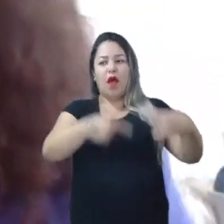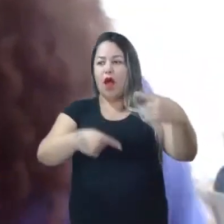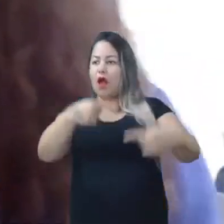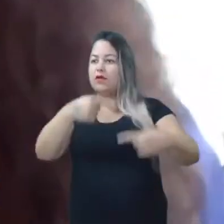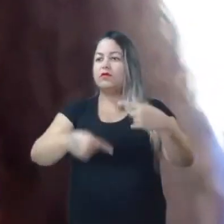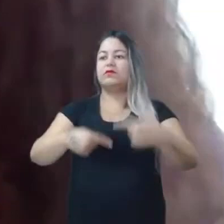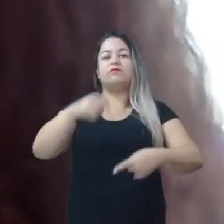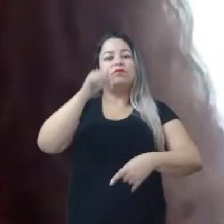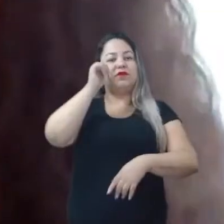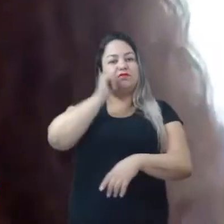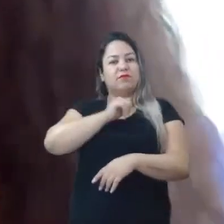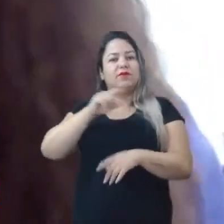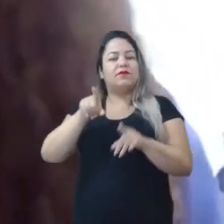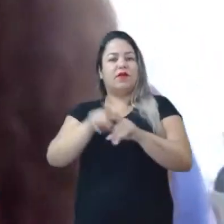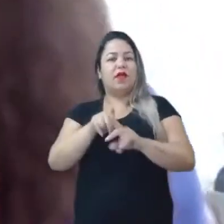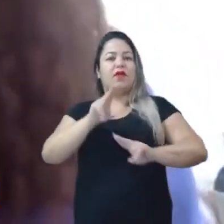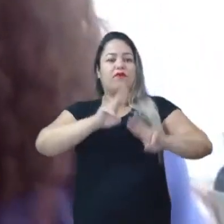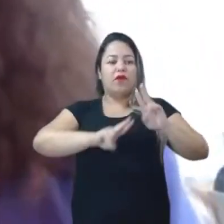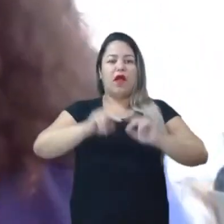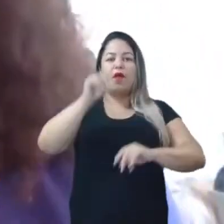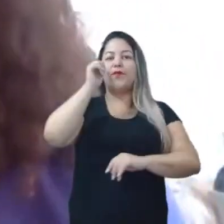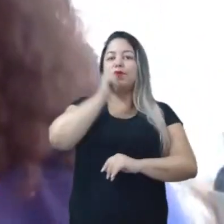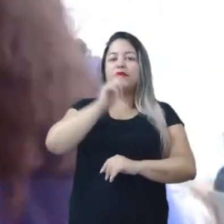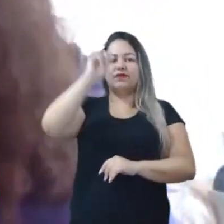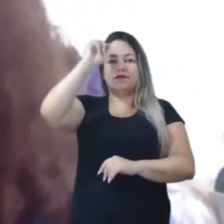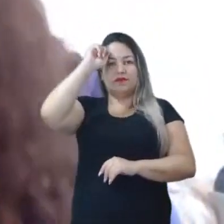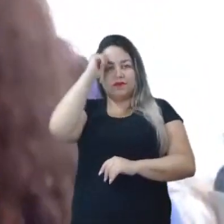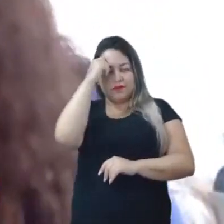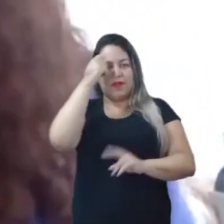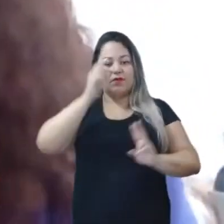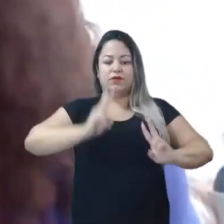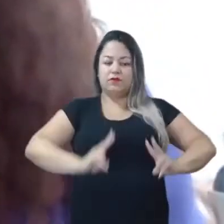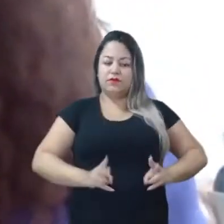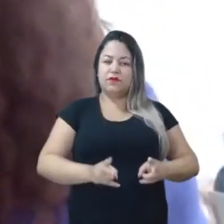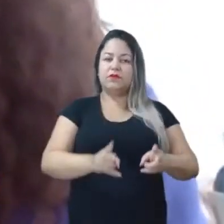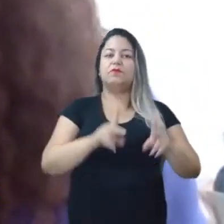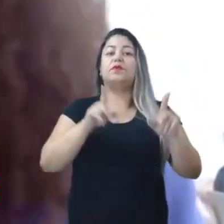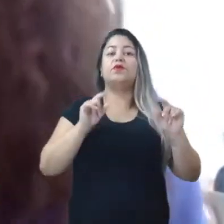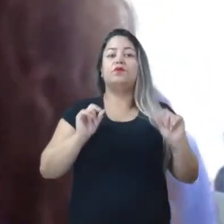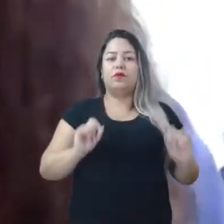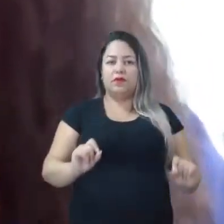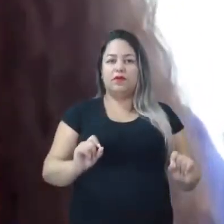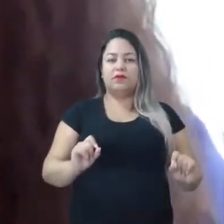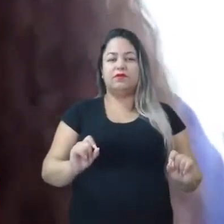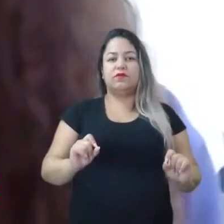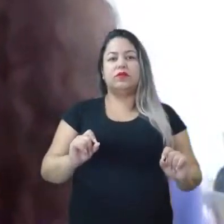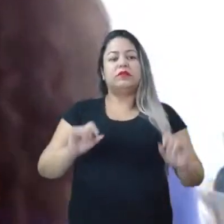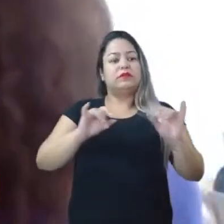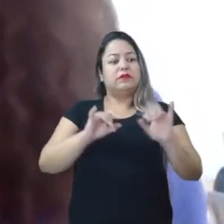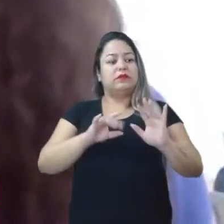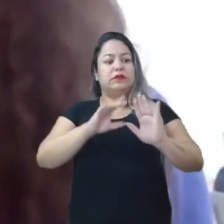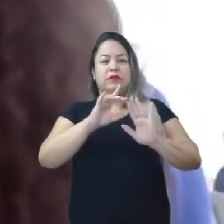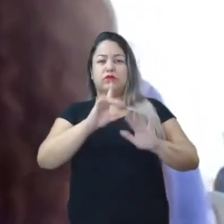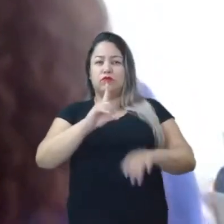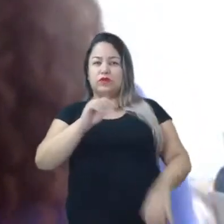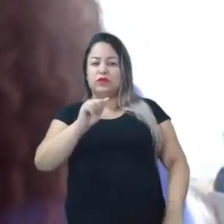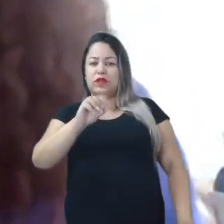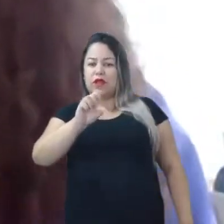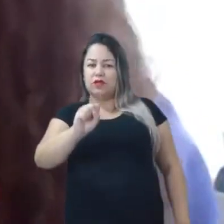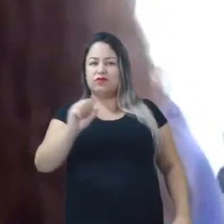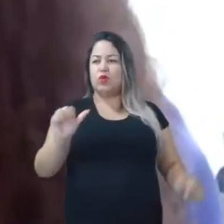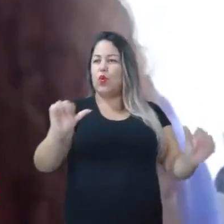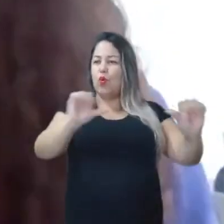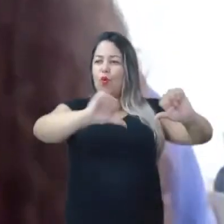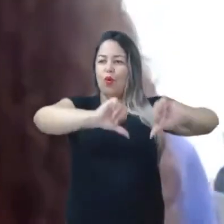mulheres, a gente identifica que são as mulheres negras que estão sempre nos dados negativos. Então,